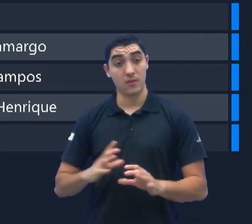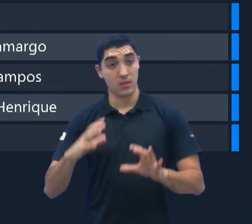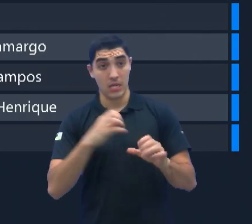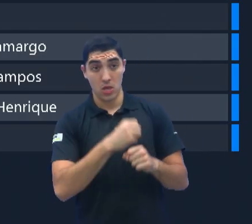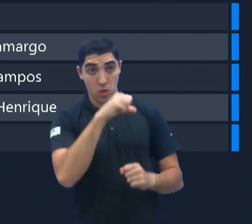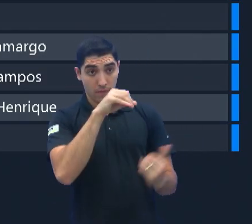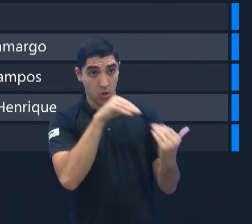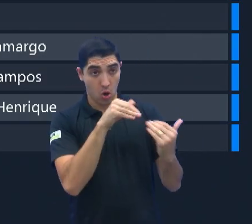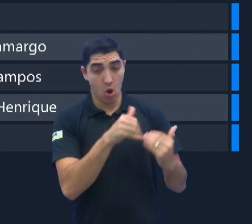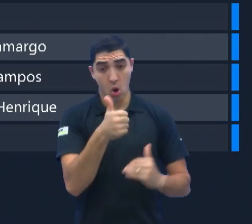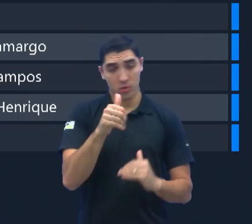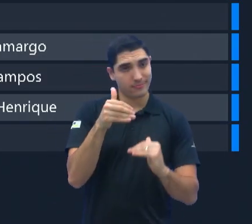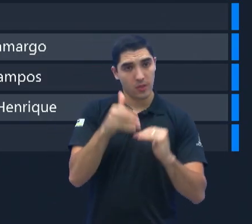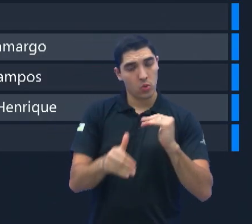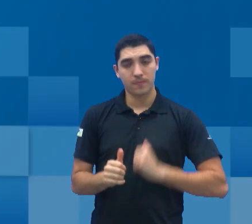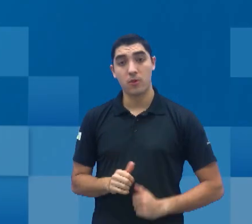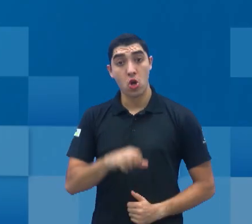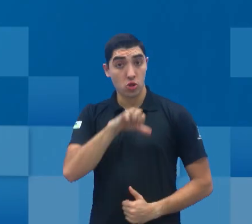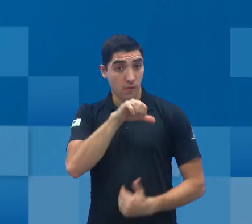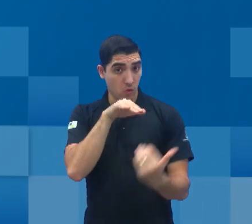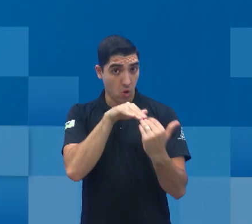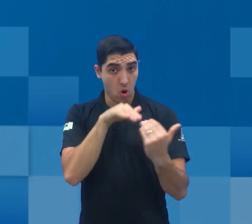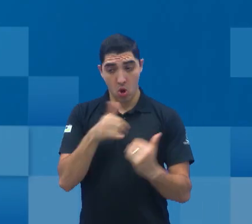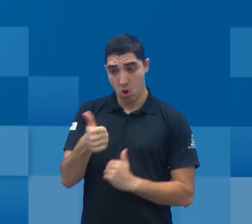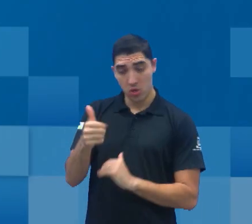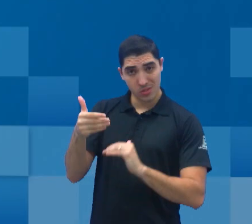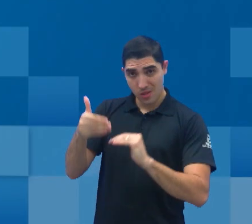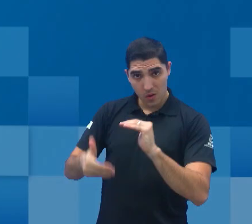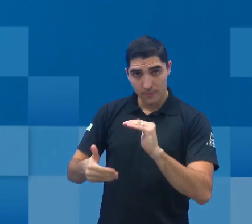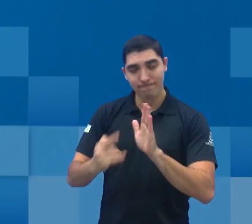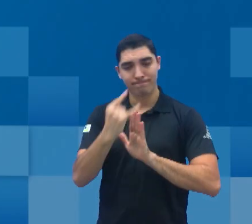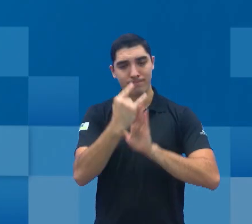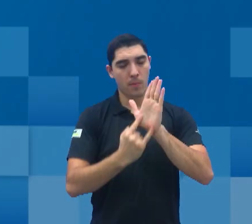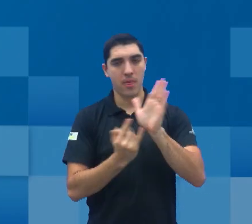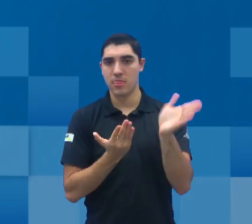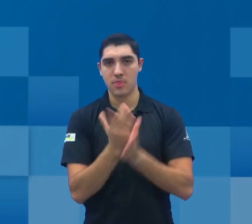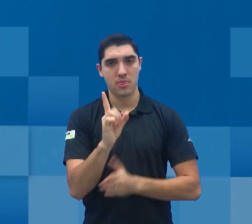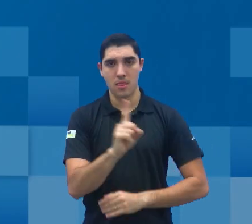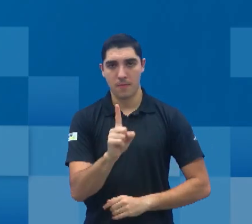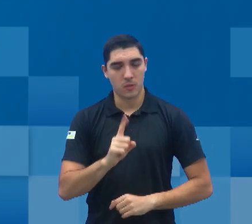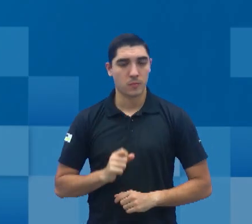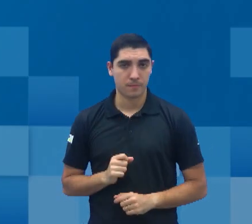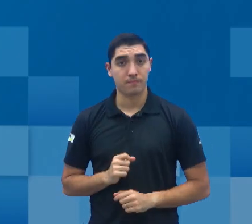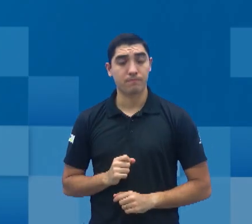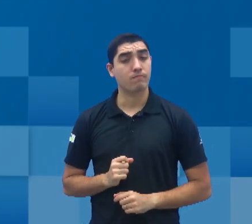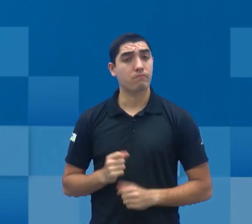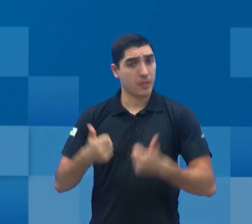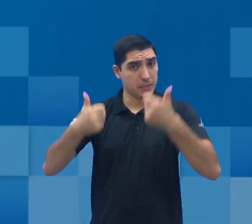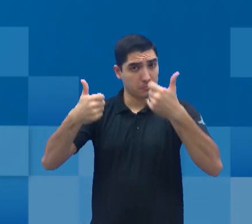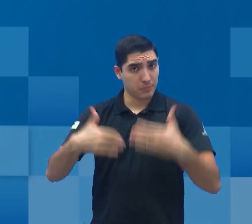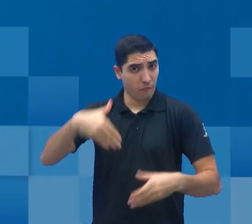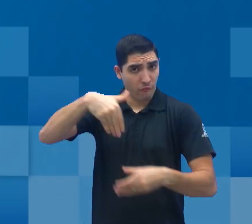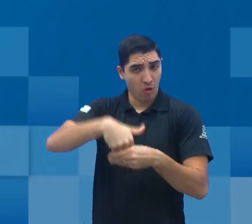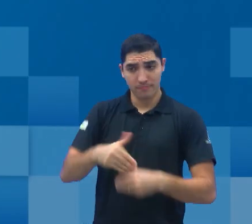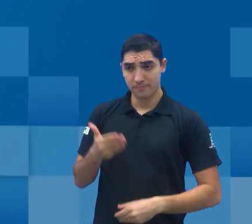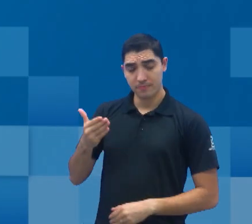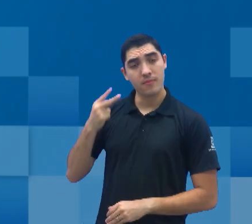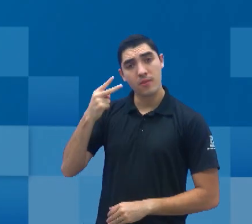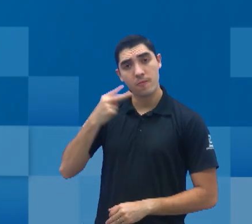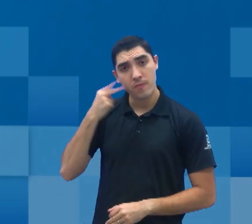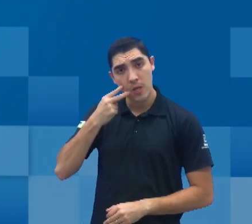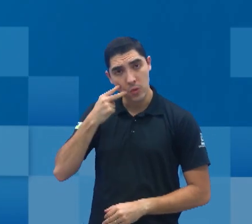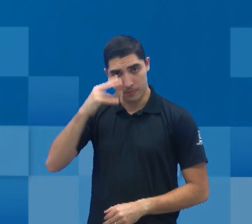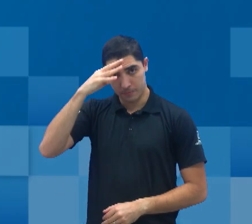votos contrários. Com 9 votos favoráveis, 11 votos contrários, o requerimento está rejeitado. Justificativa de votação por tempo de 1 minuto, vereador